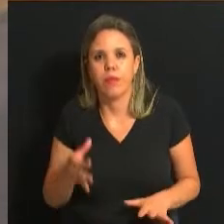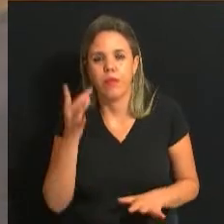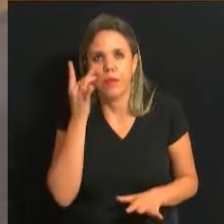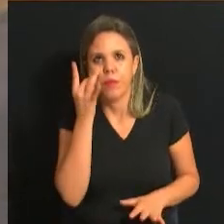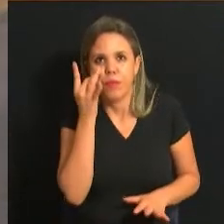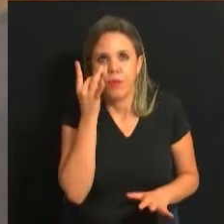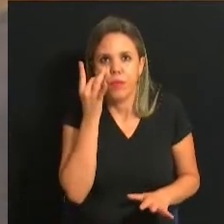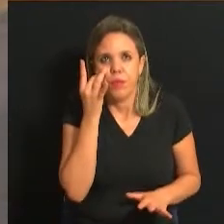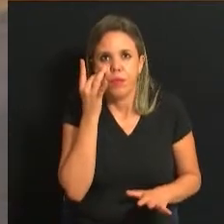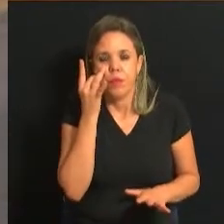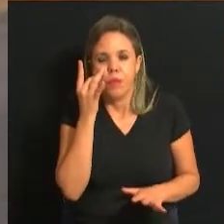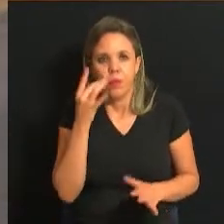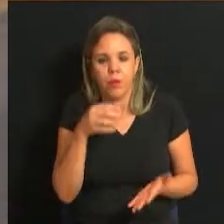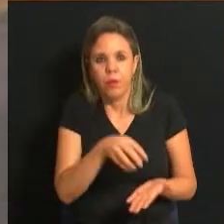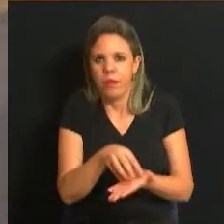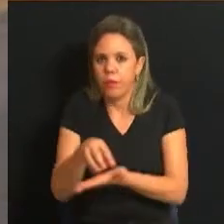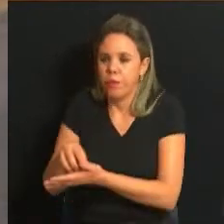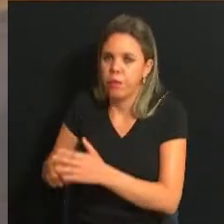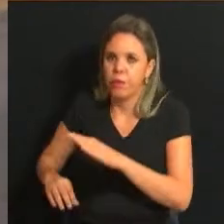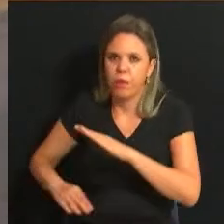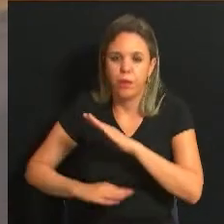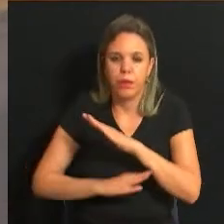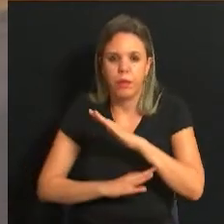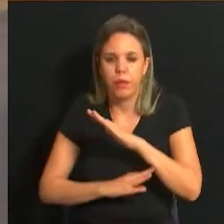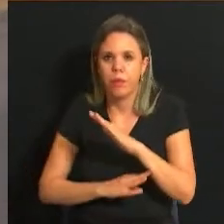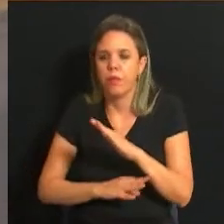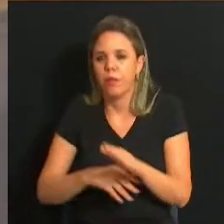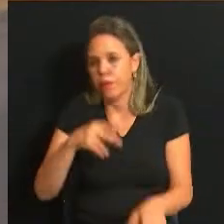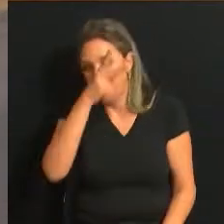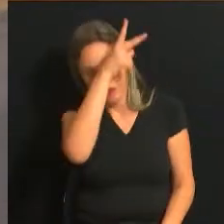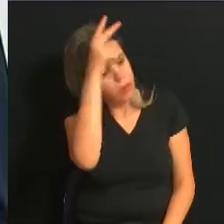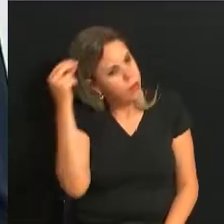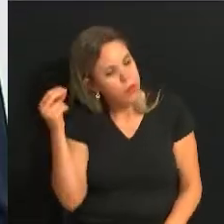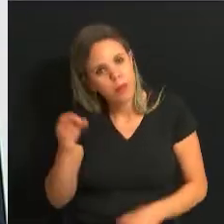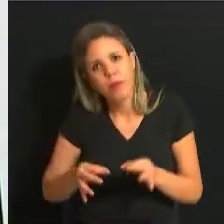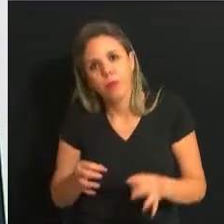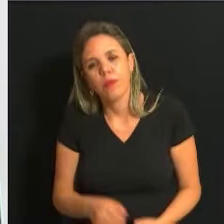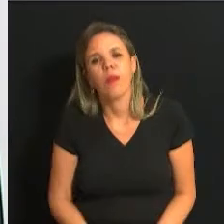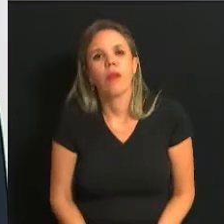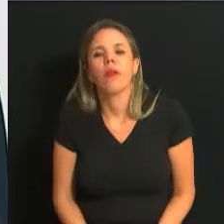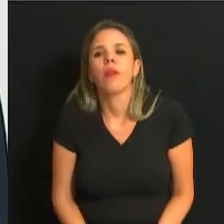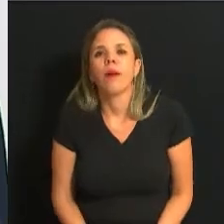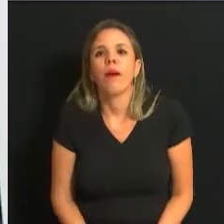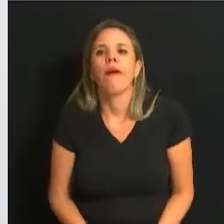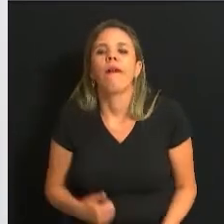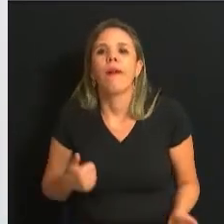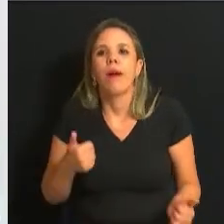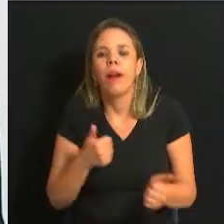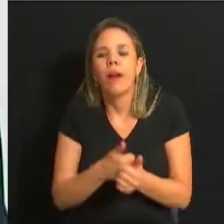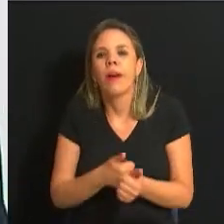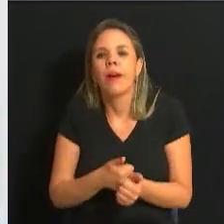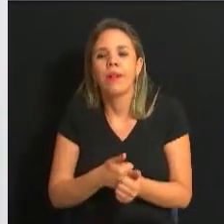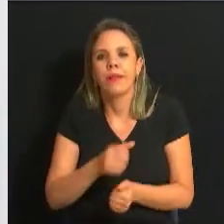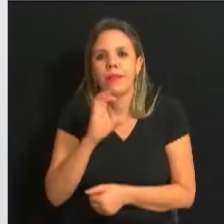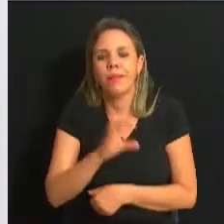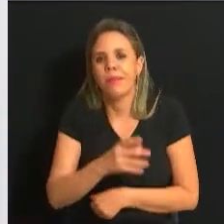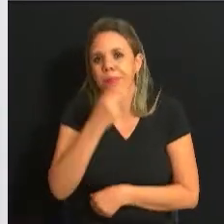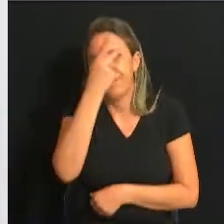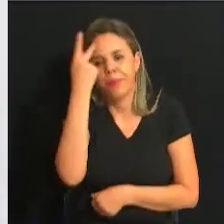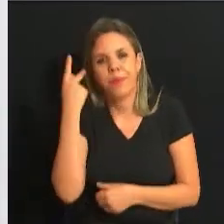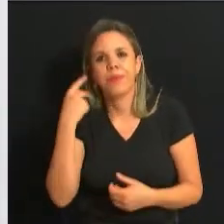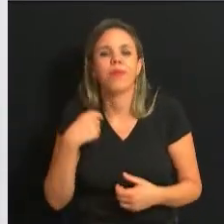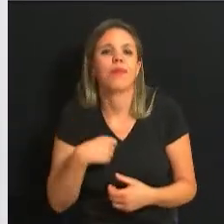todas as instâncias, do Legislativo, Executivo ao Judiciário. Essa proximidade do cidadão com